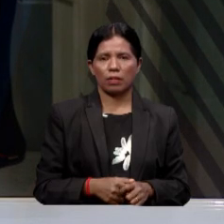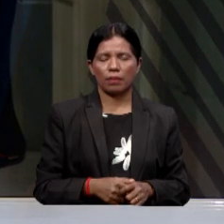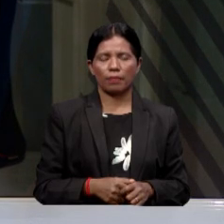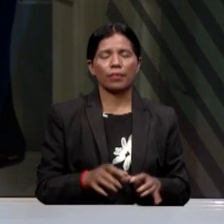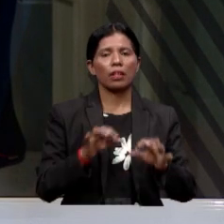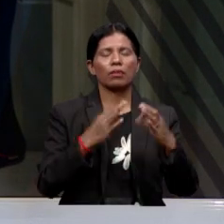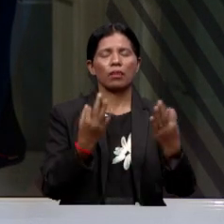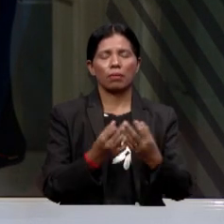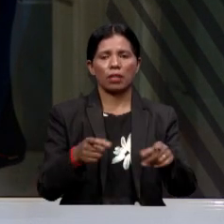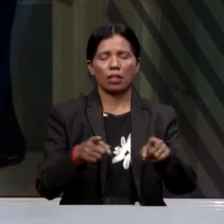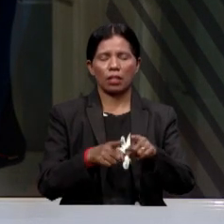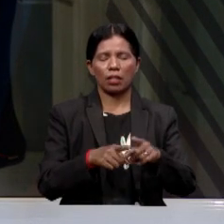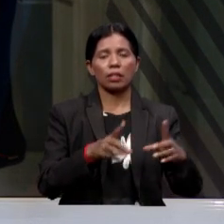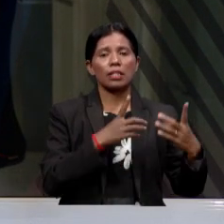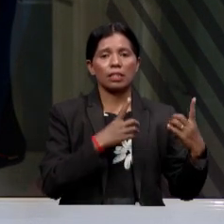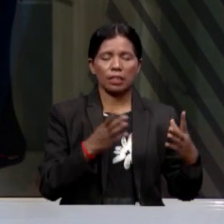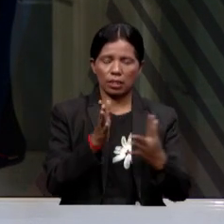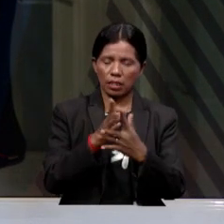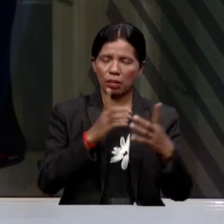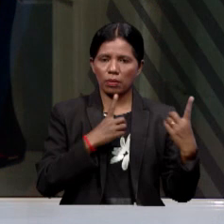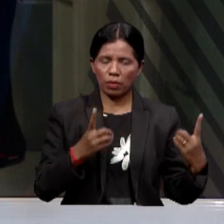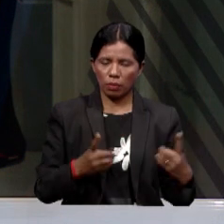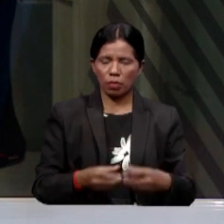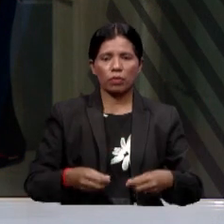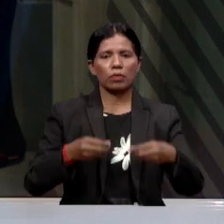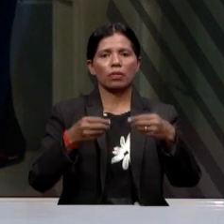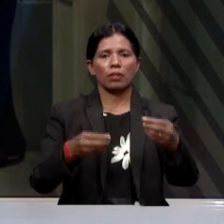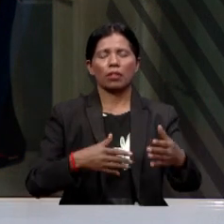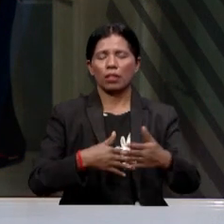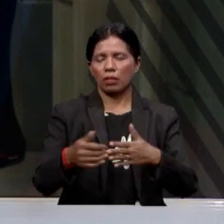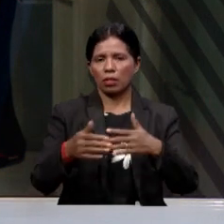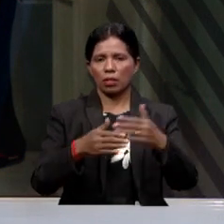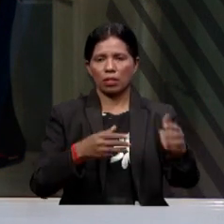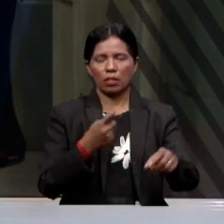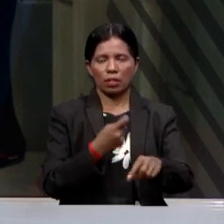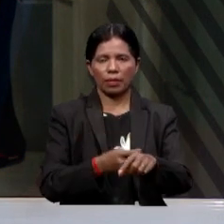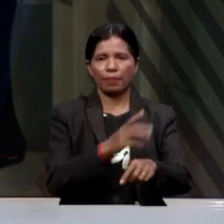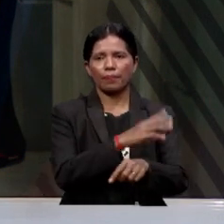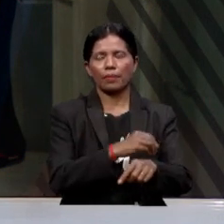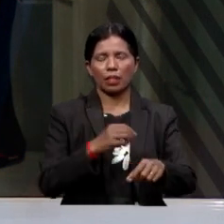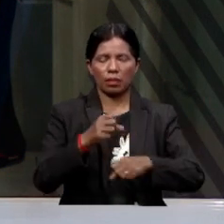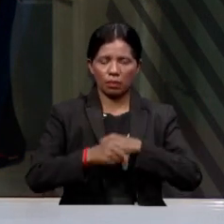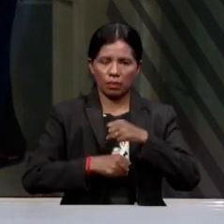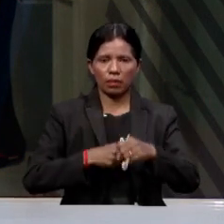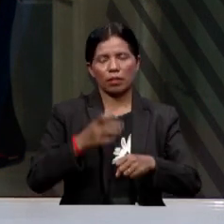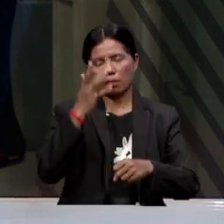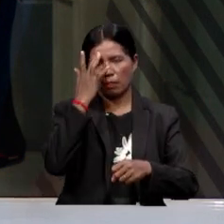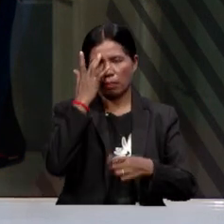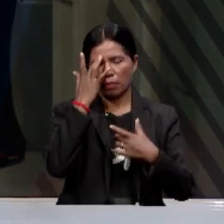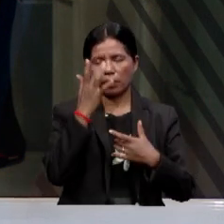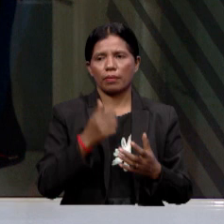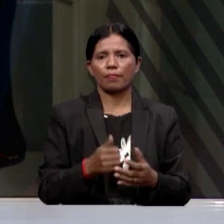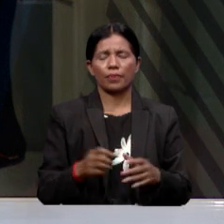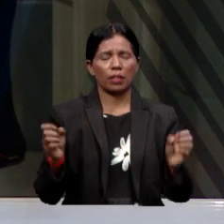Família no centro do domínio, tem domínio com esperança para malo. E a qualquer situação, Liliu Benhia sofre moras. Mas vida não é